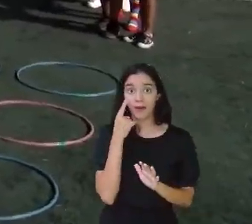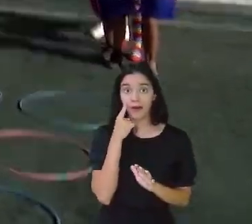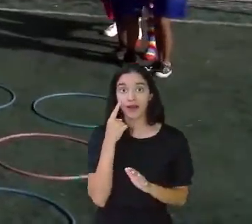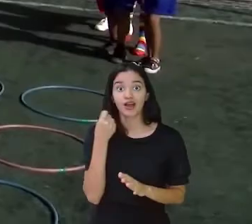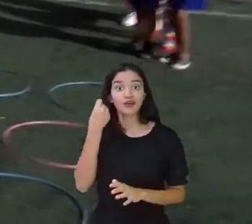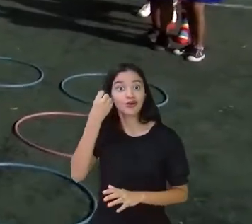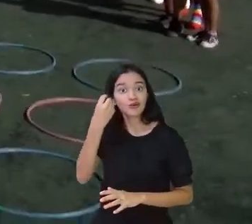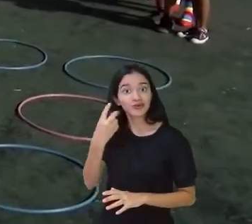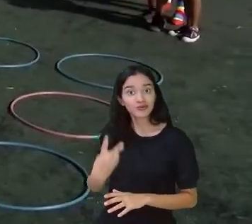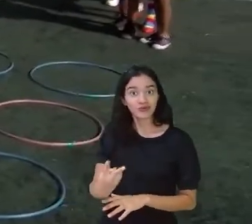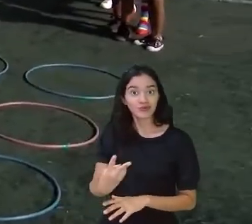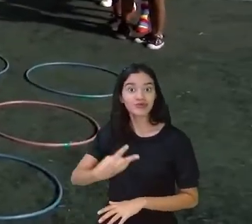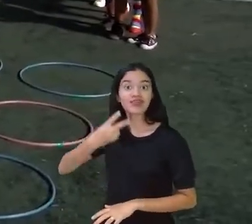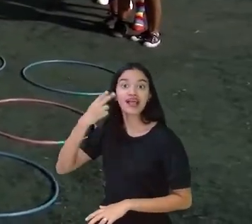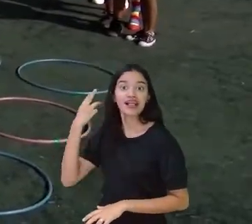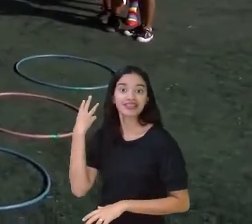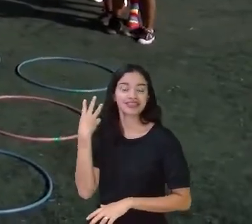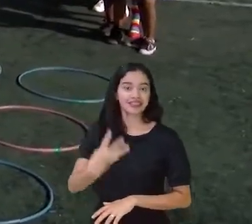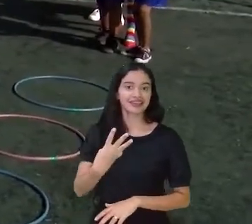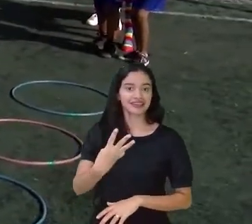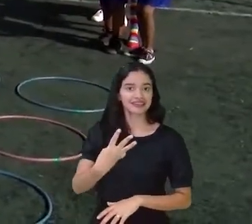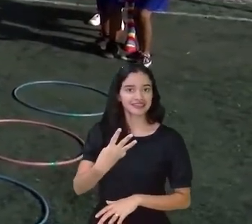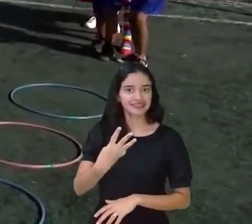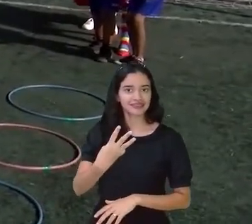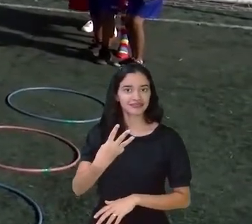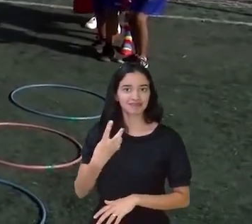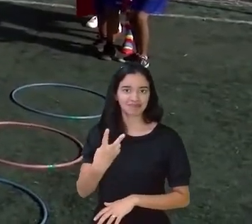Um, dois.